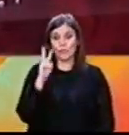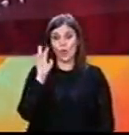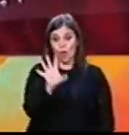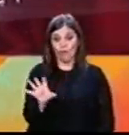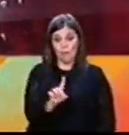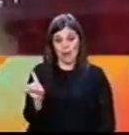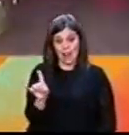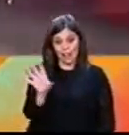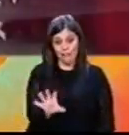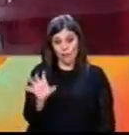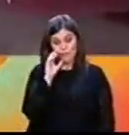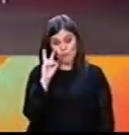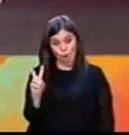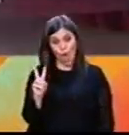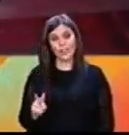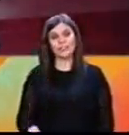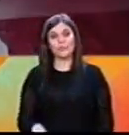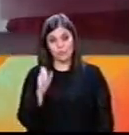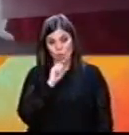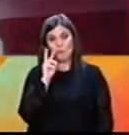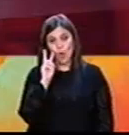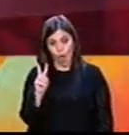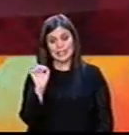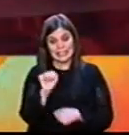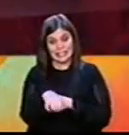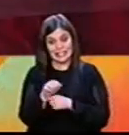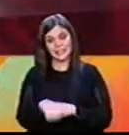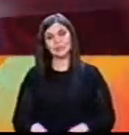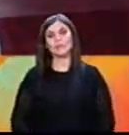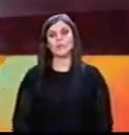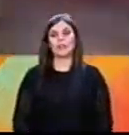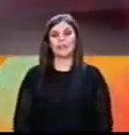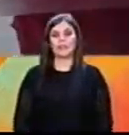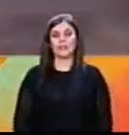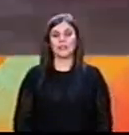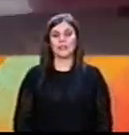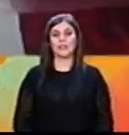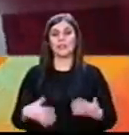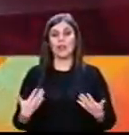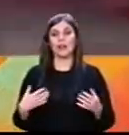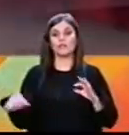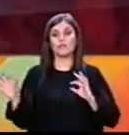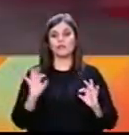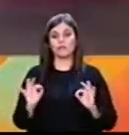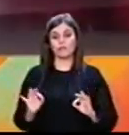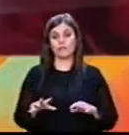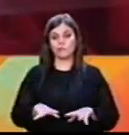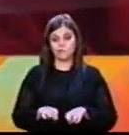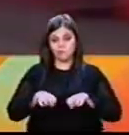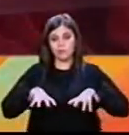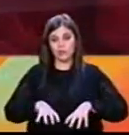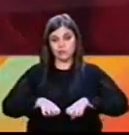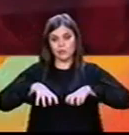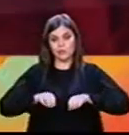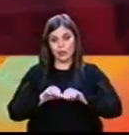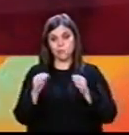aqui mais moldável. Consegues notar, Jorge? Nós devemos, agora, depois de fazermos isto, vamos amassá-la só um bocadinho, fazemos uma